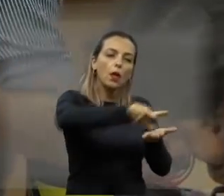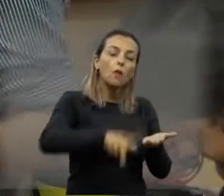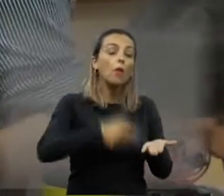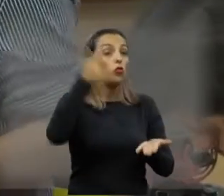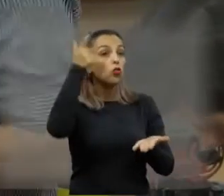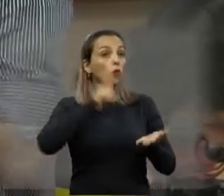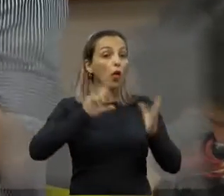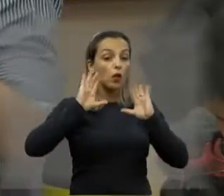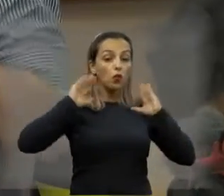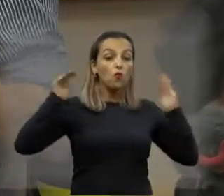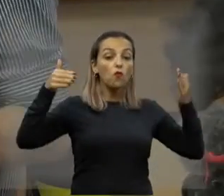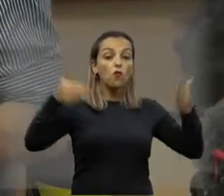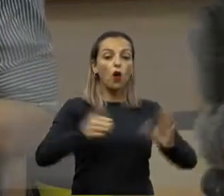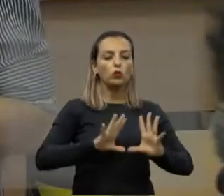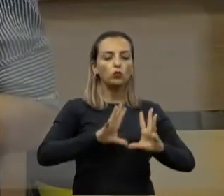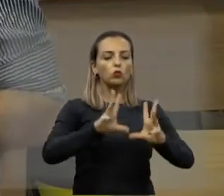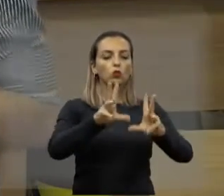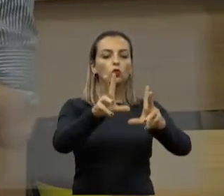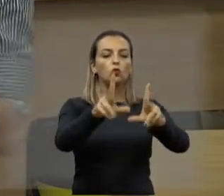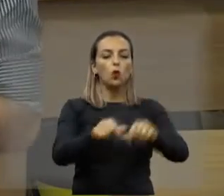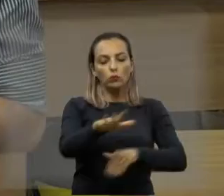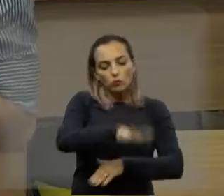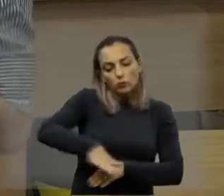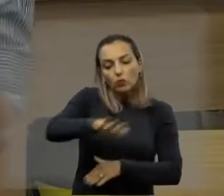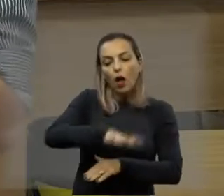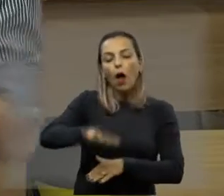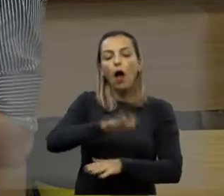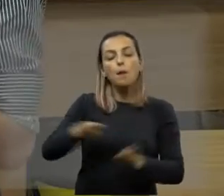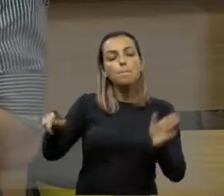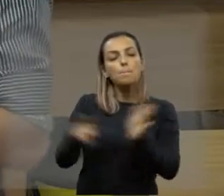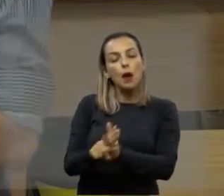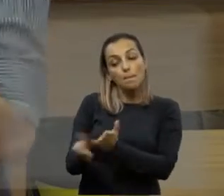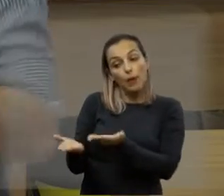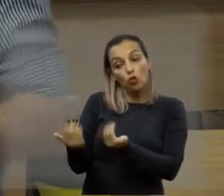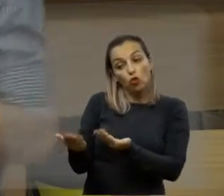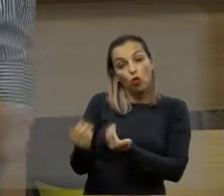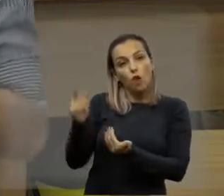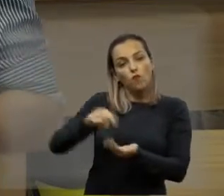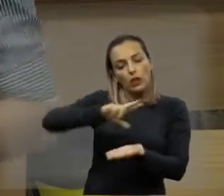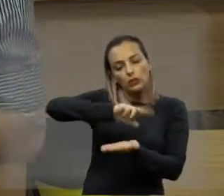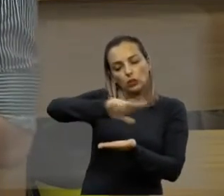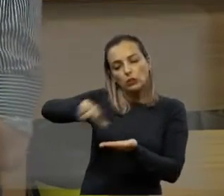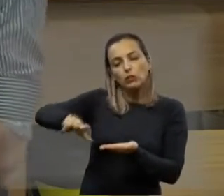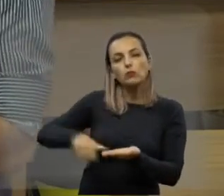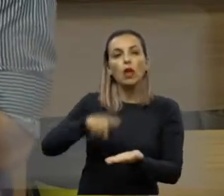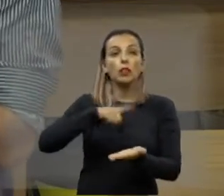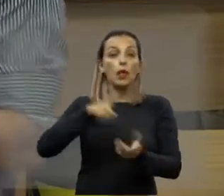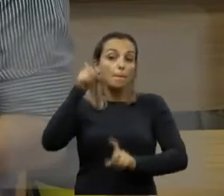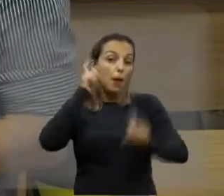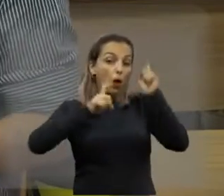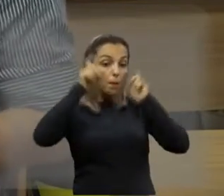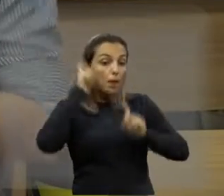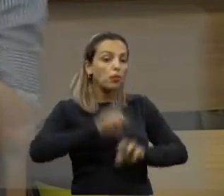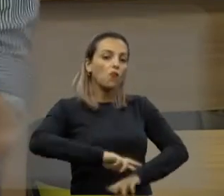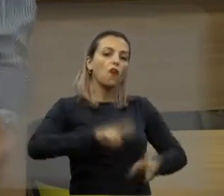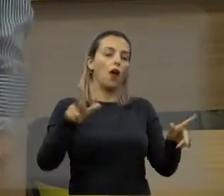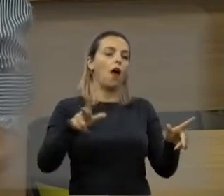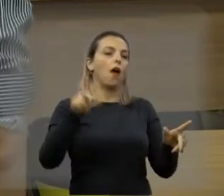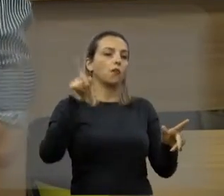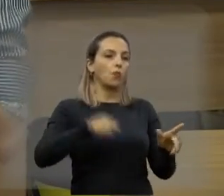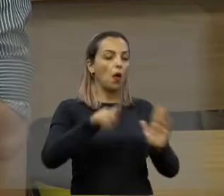porque ele consegue contemplar essas diversas áreas que a juventude que as muitas uma coisa só ela é diversa da plural ela tem que preocupações diferentes